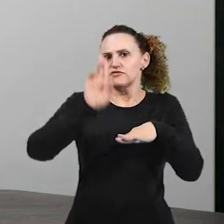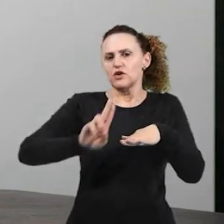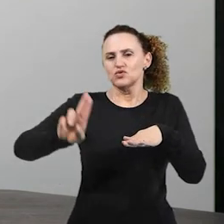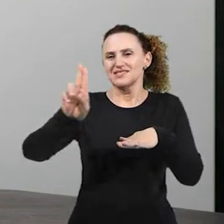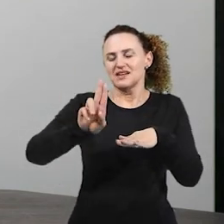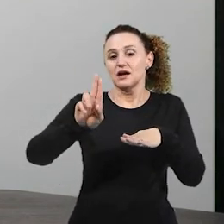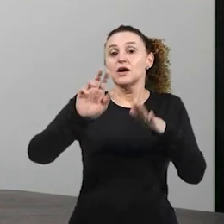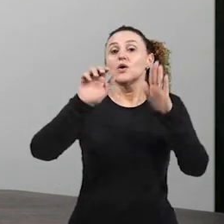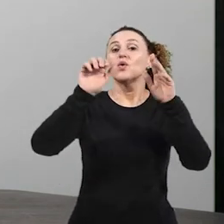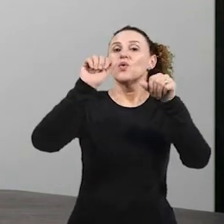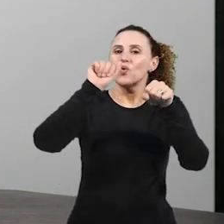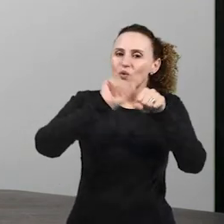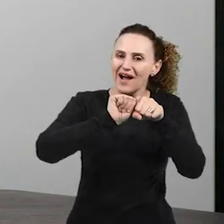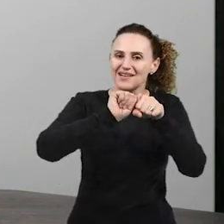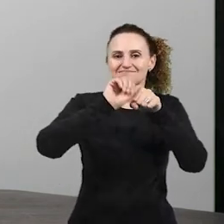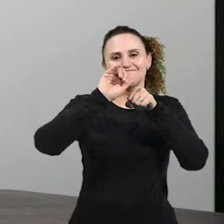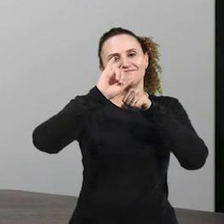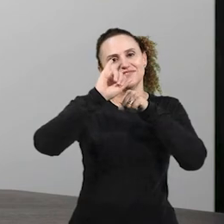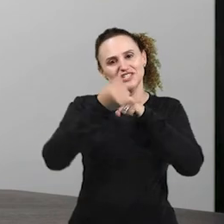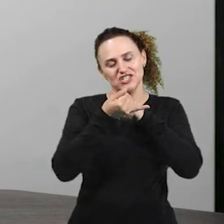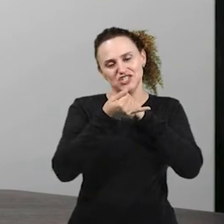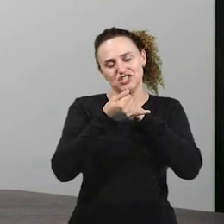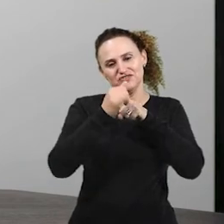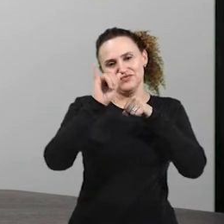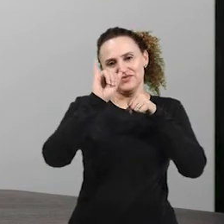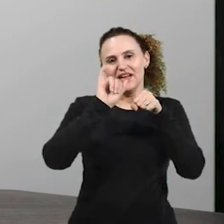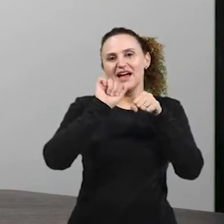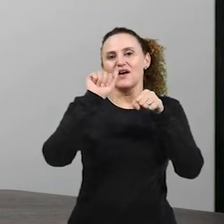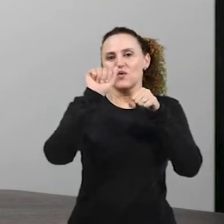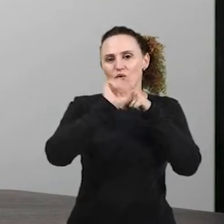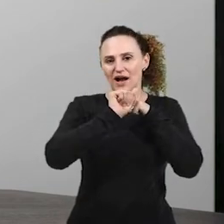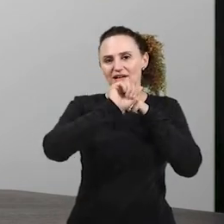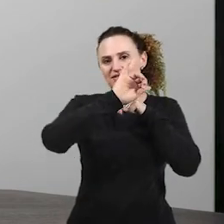o objetivo porque você vai apresentar características